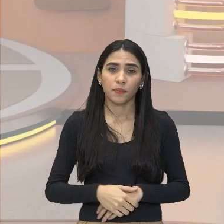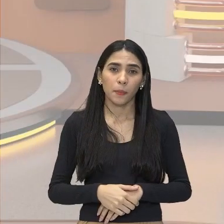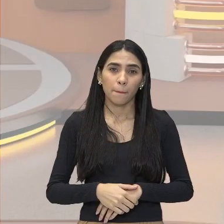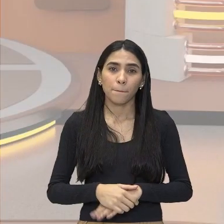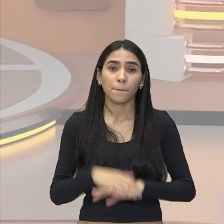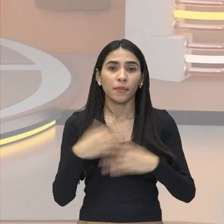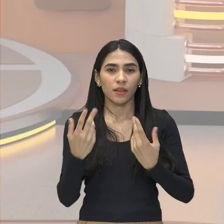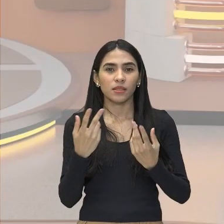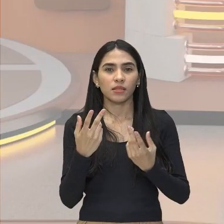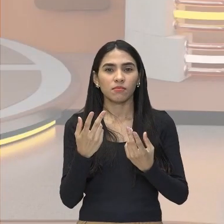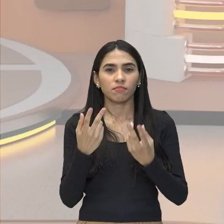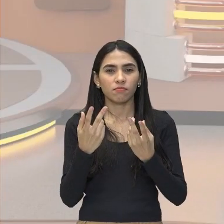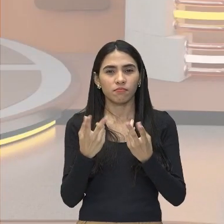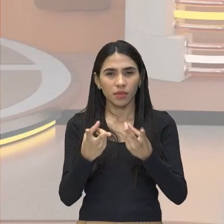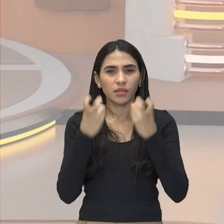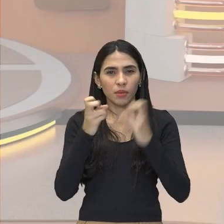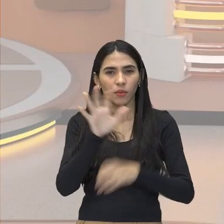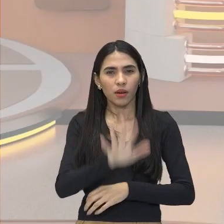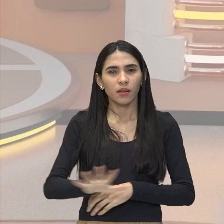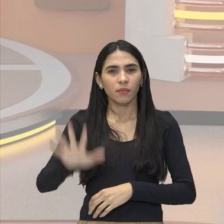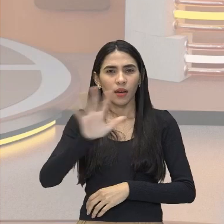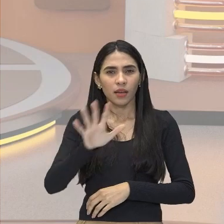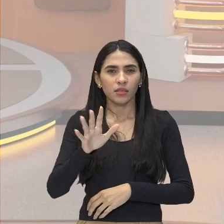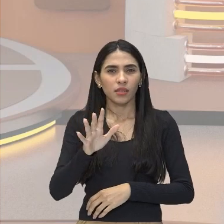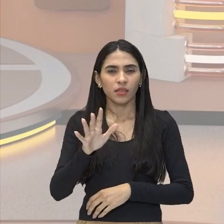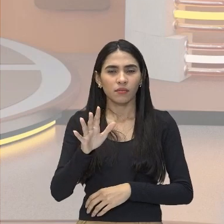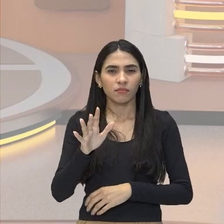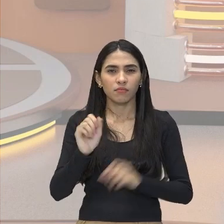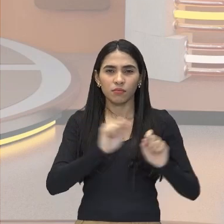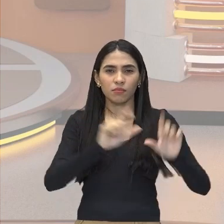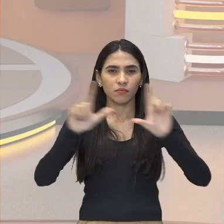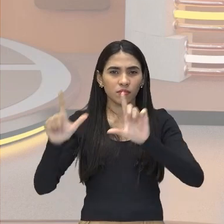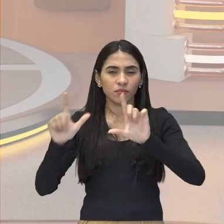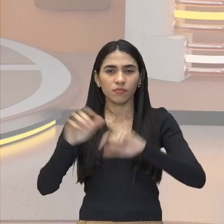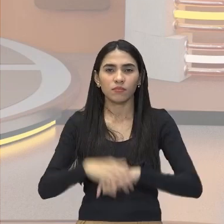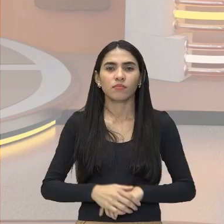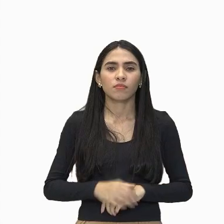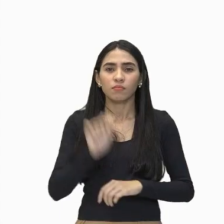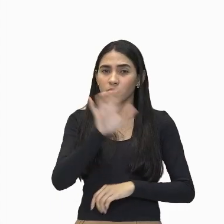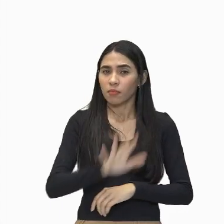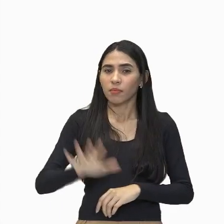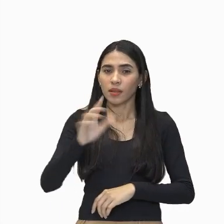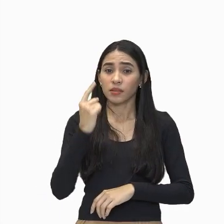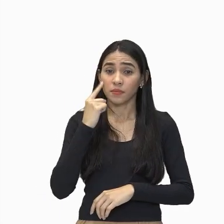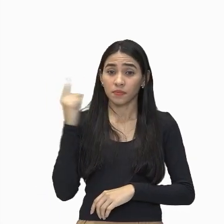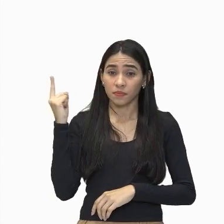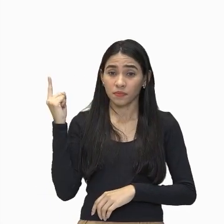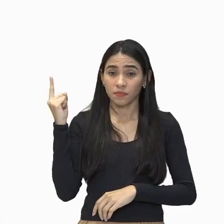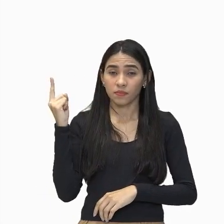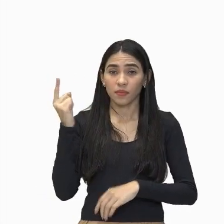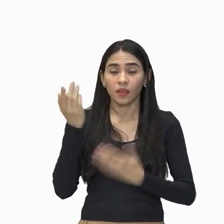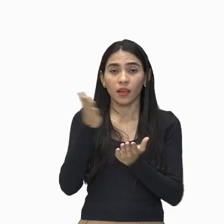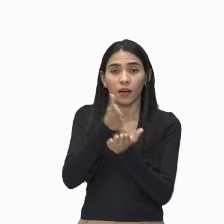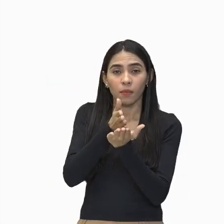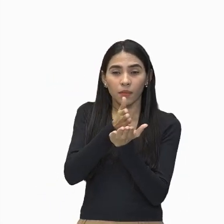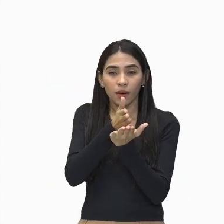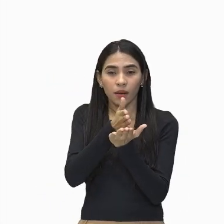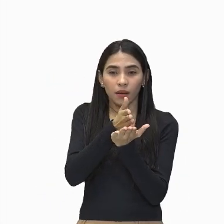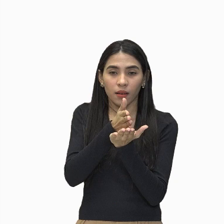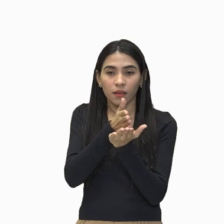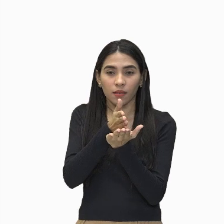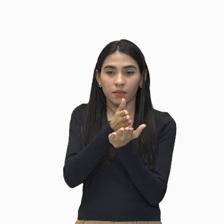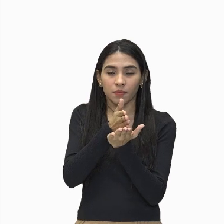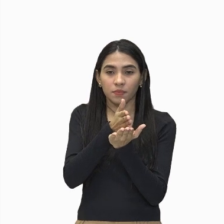viram a ideia da imagem que vocês, agora há pouco aí, aquela imagem que apareceu, se equilibrando ali, olha só,